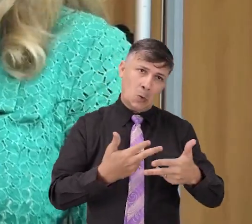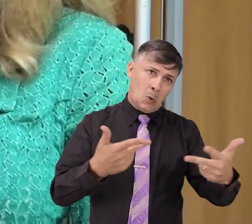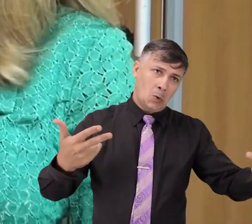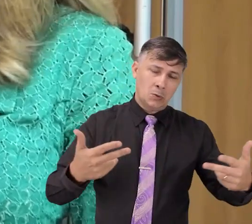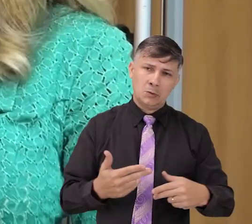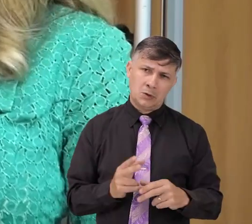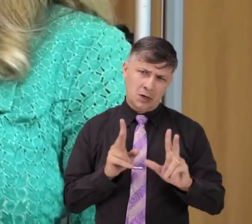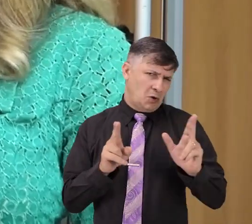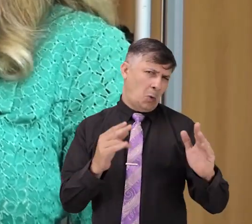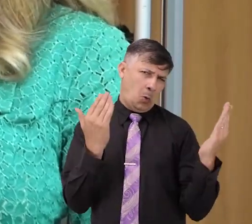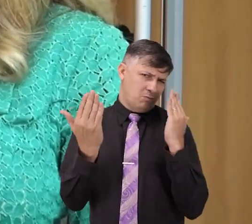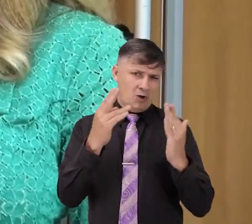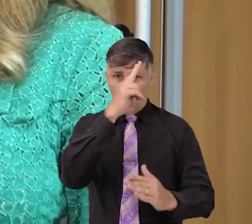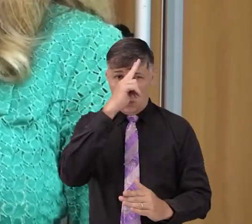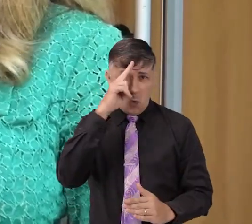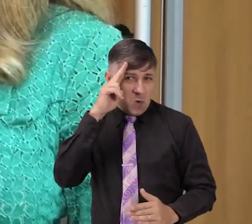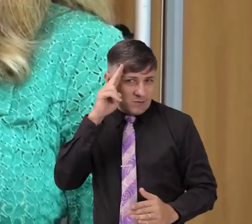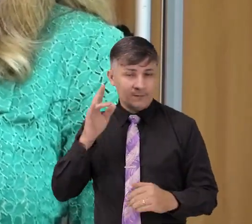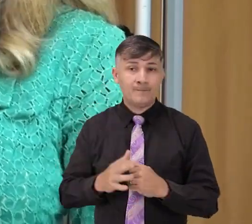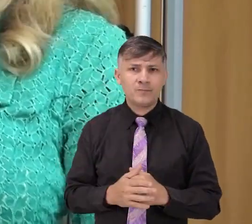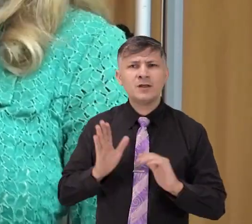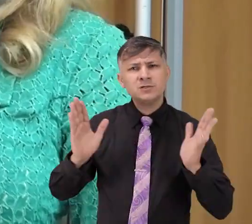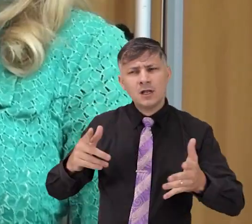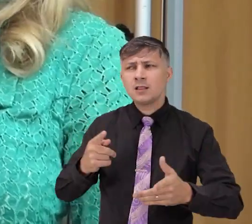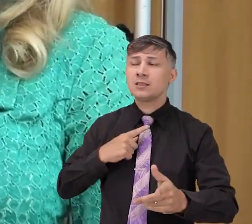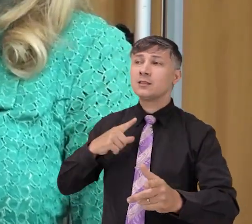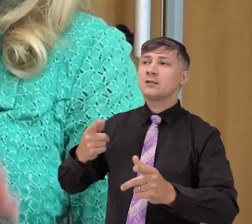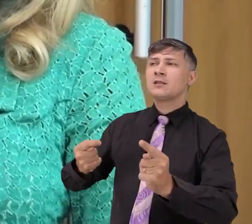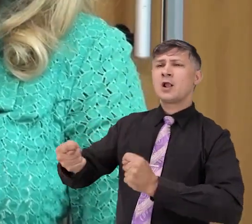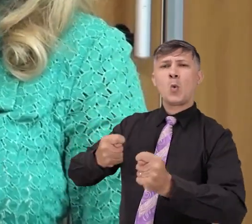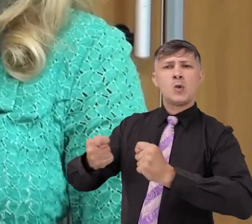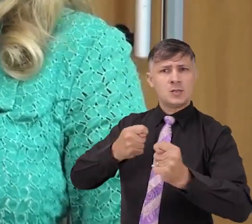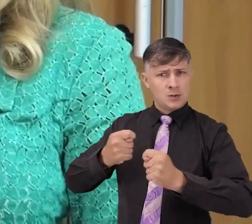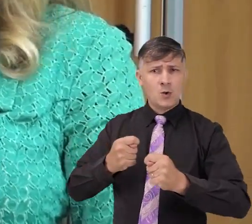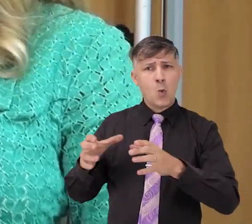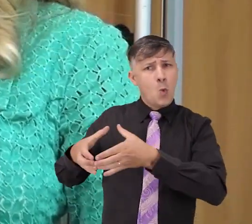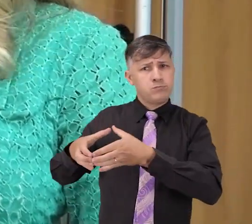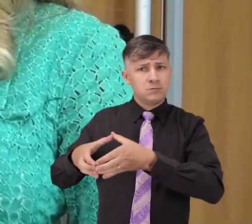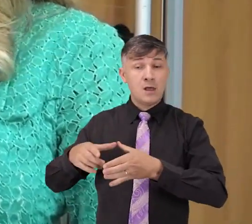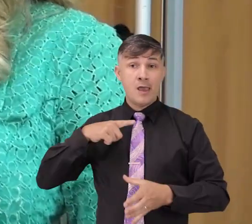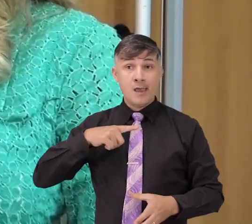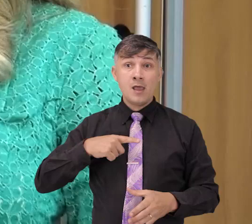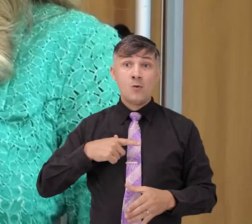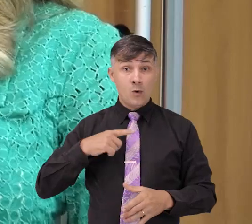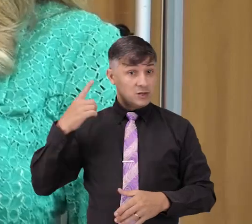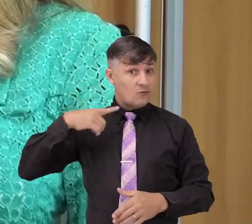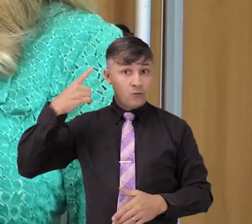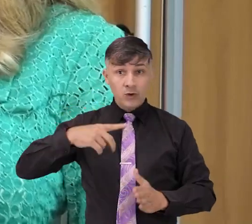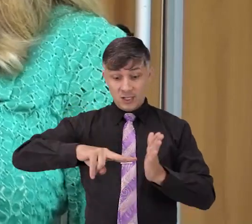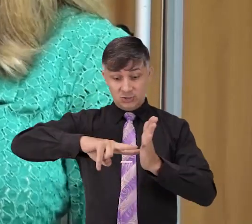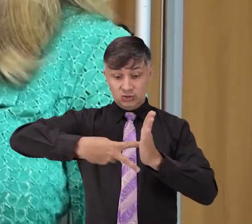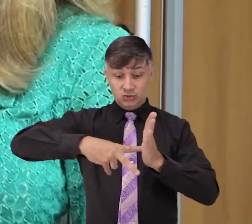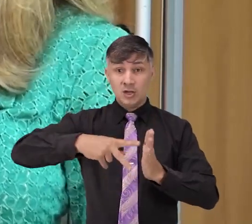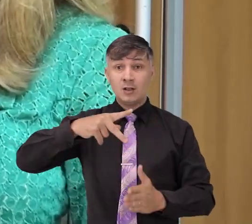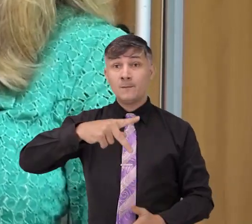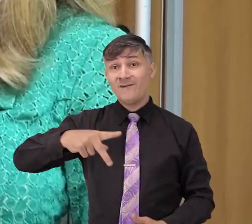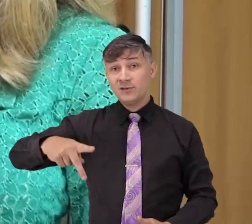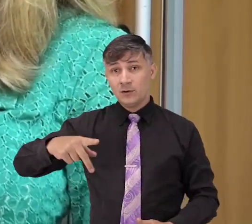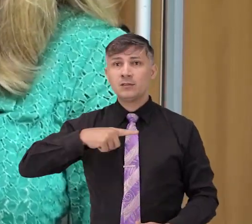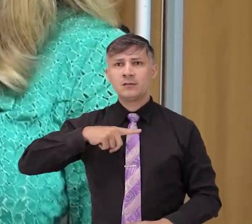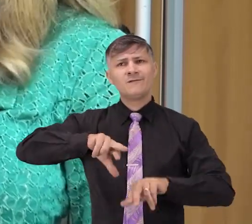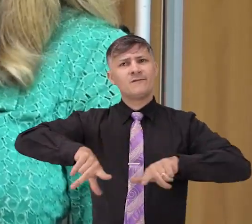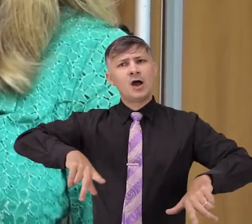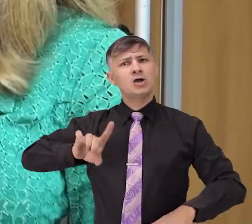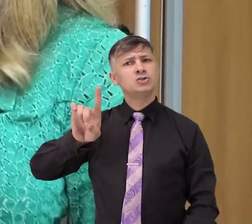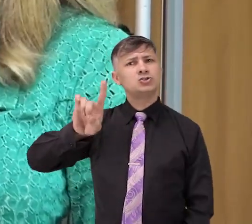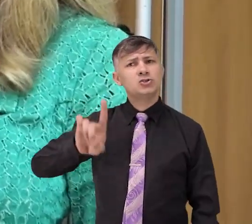sempre foi tratada através das negociações coletivas. Eu sou advogada, por exemplo, do Sindicato dos Professores. Então,